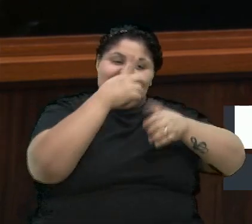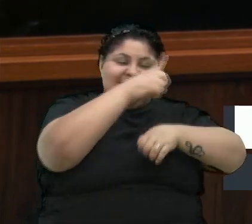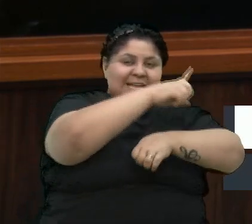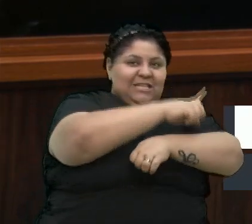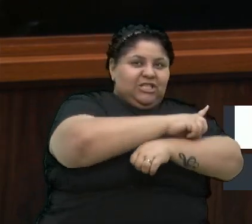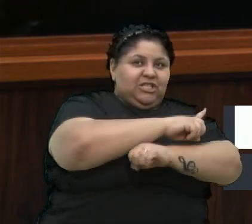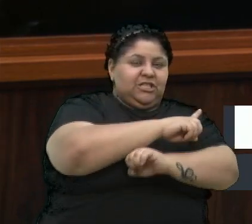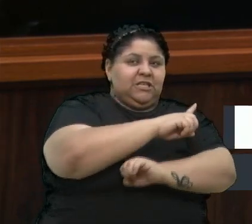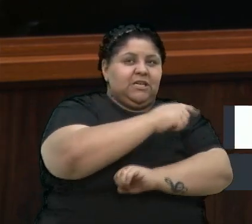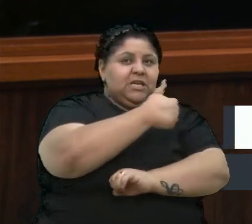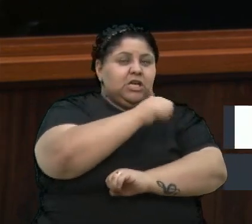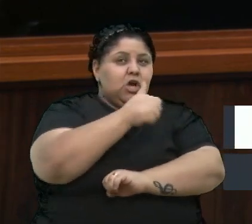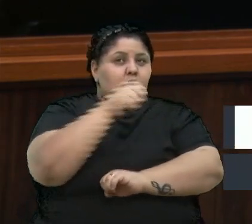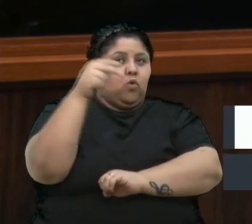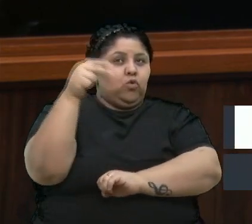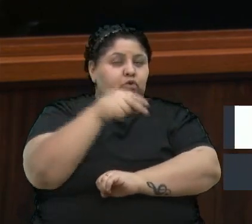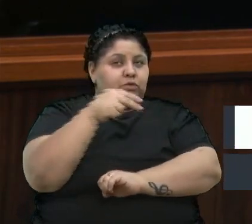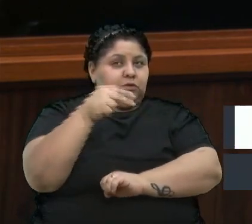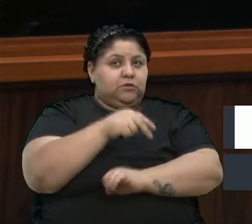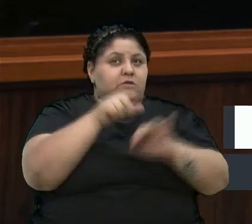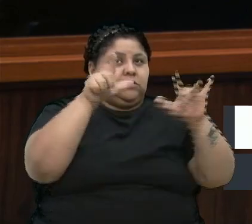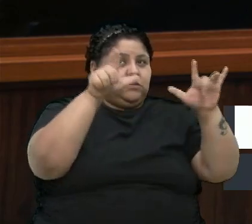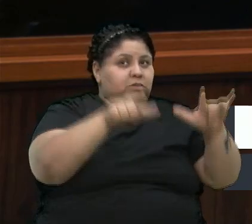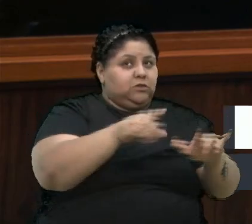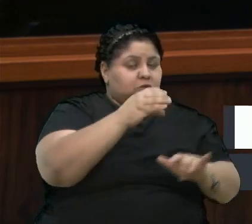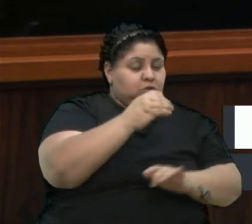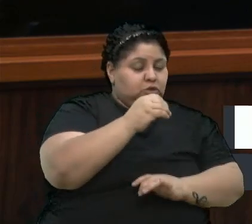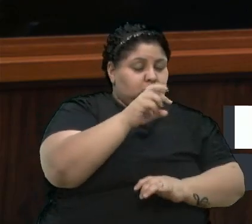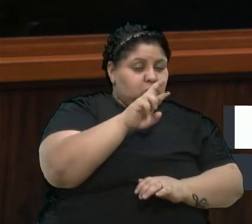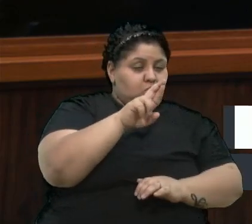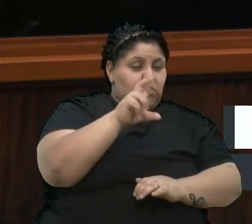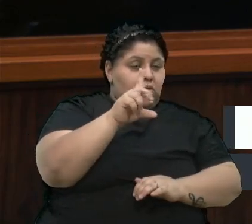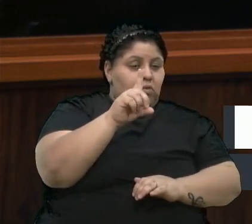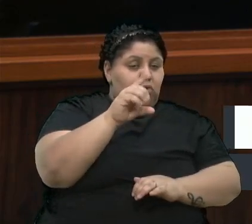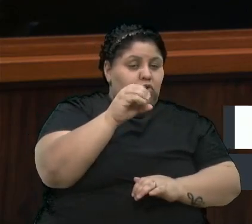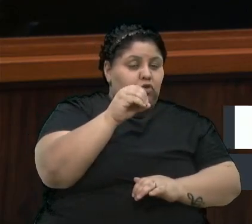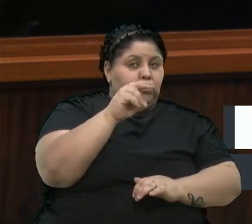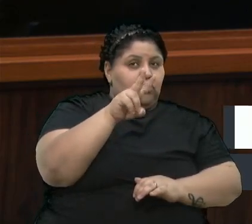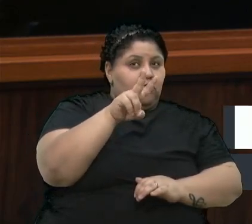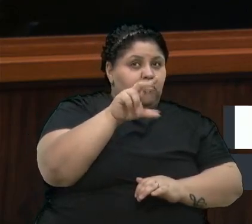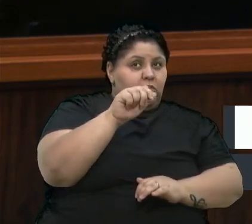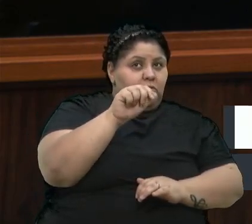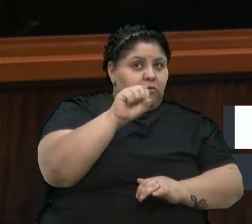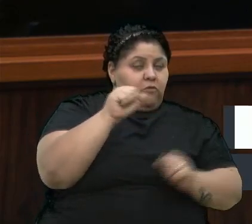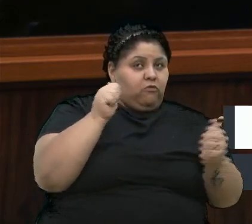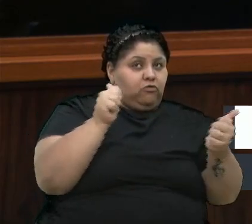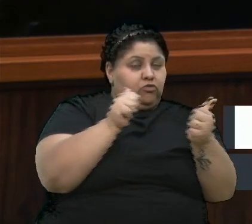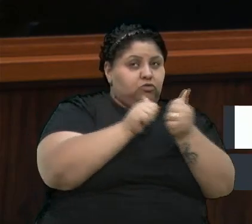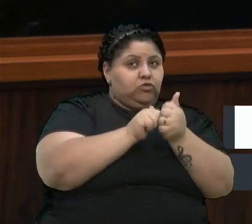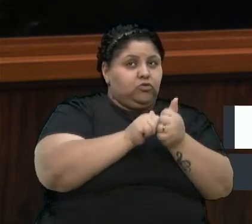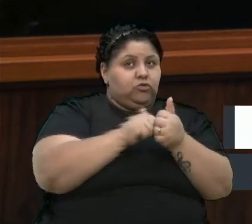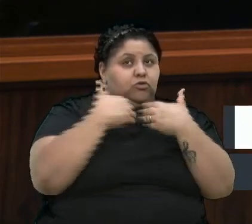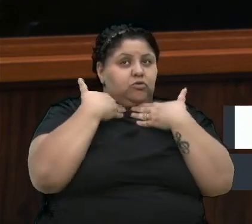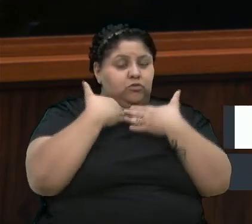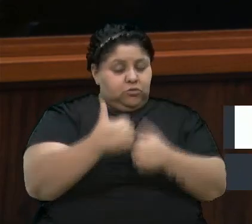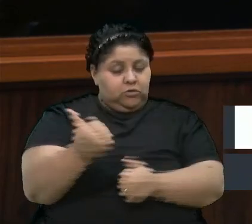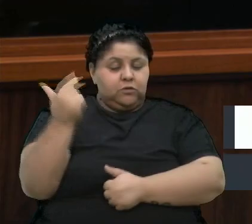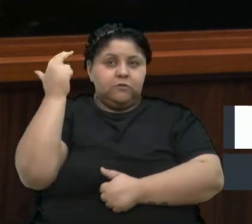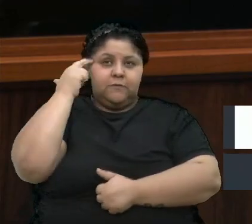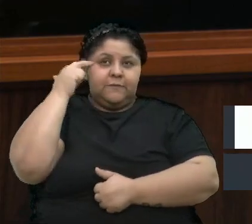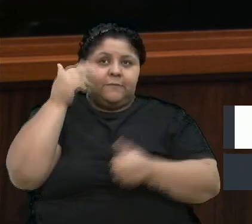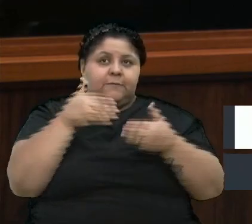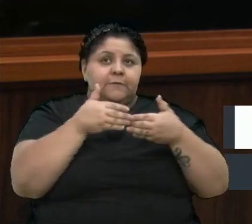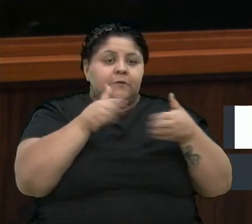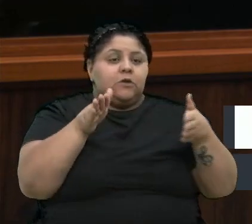novembro, então, no espaço ali do Ordovaz, em parceria, né, com a Secretaria de Cultura. A abertura